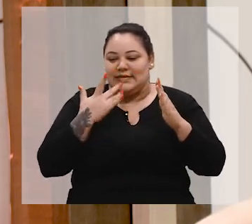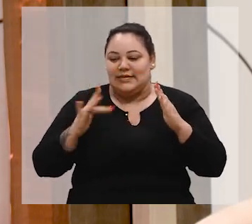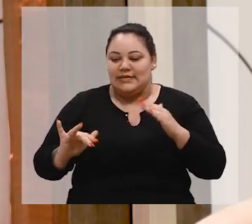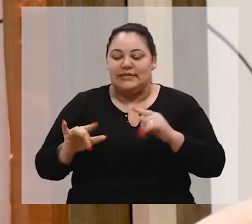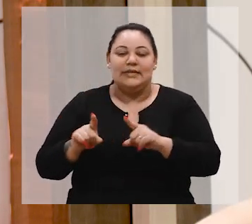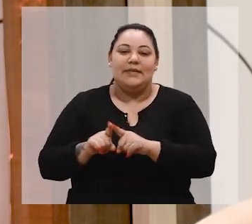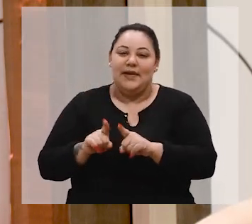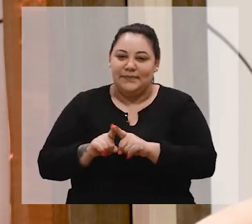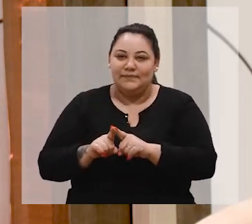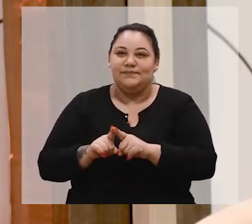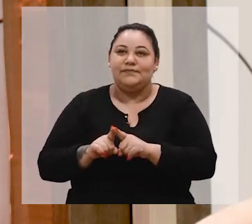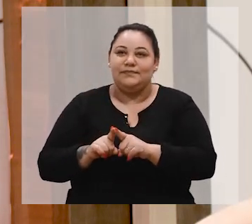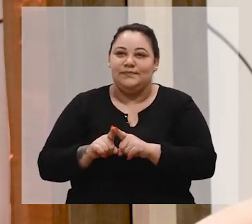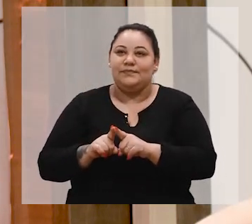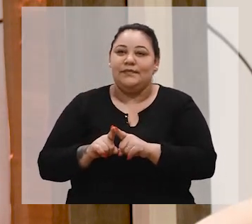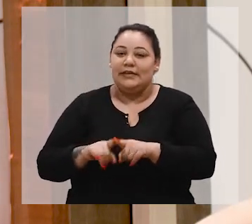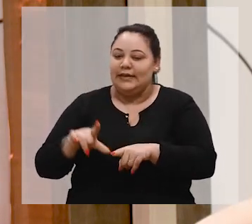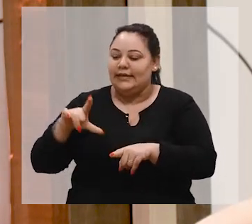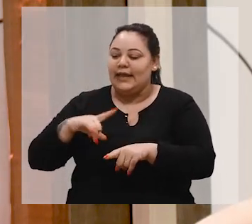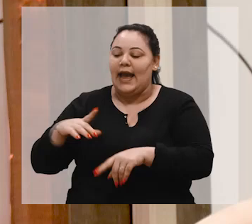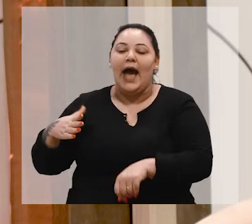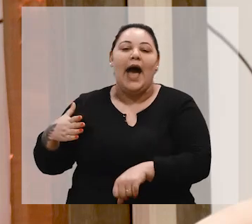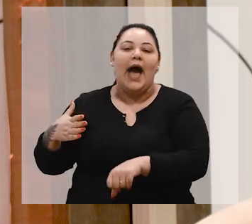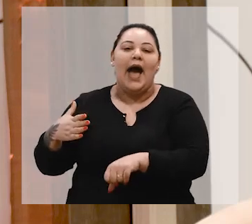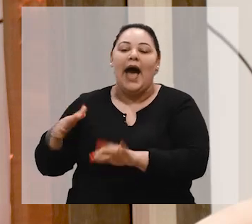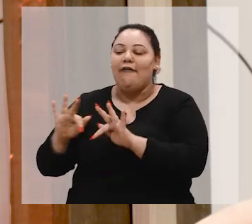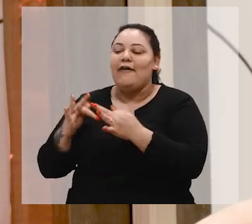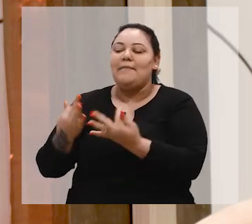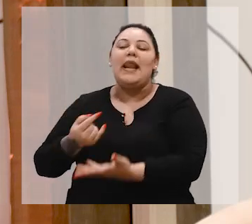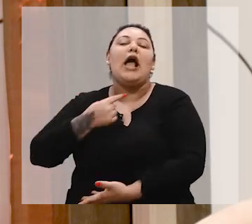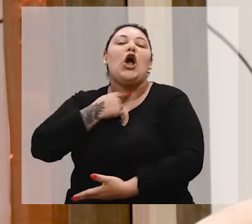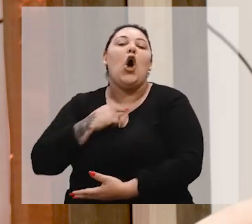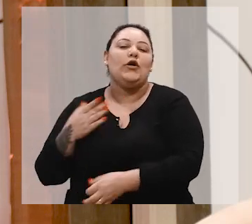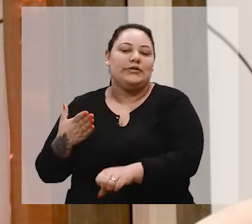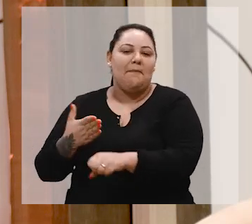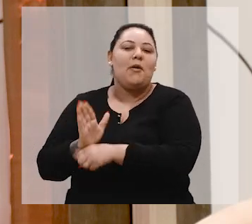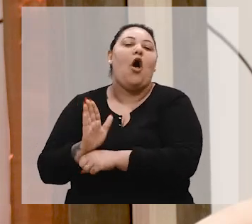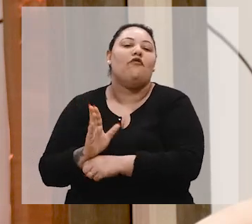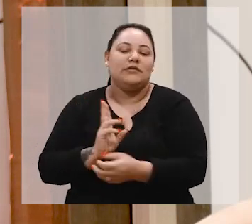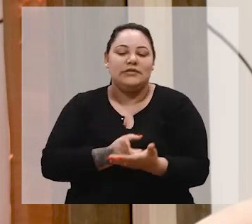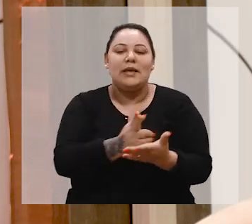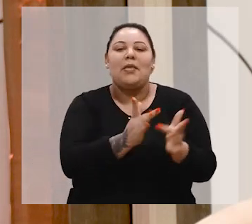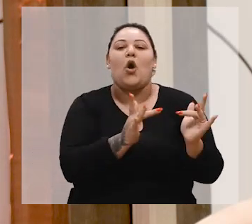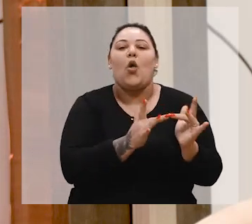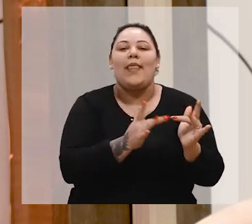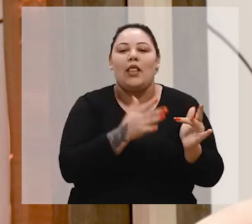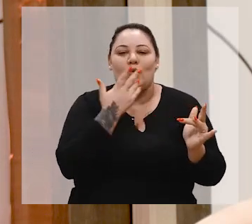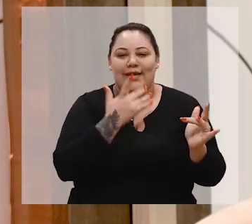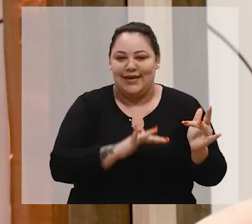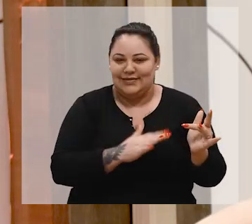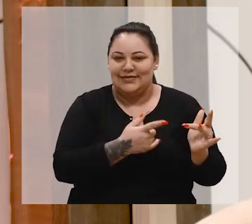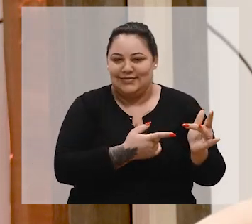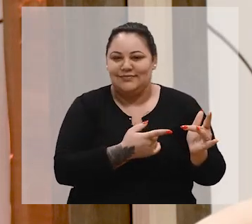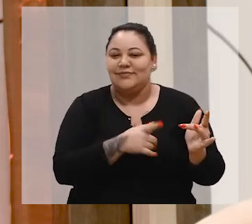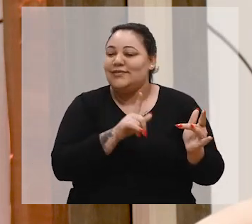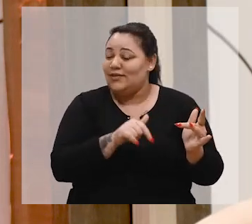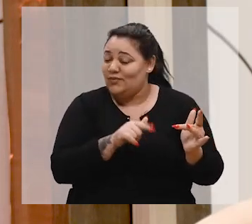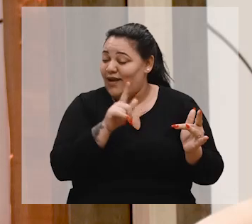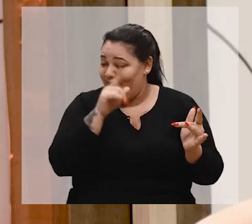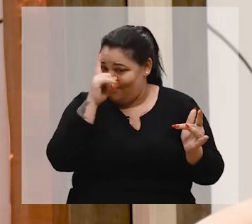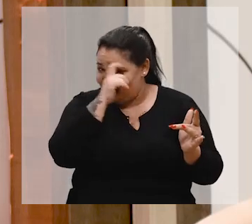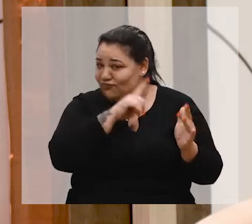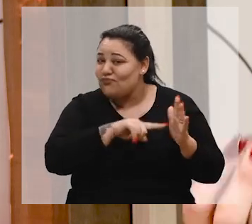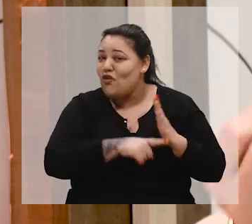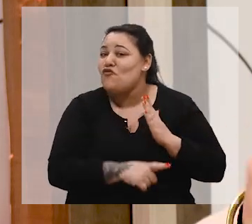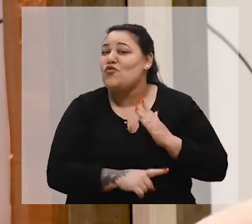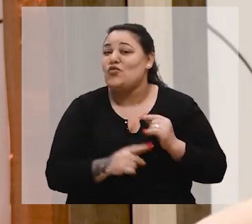tem uma aprovação da família para estar ali. Então, é bastante